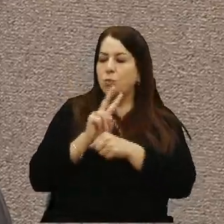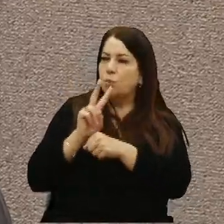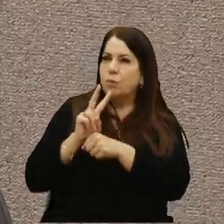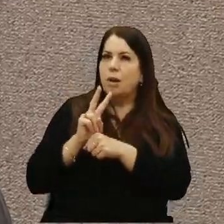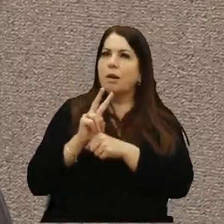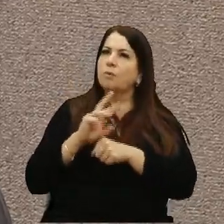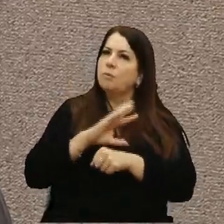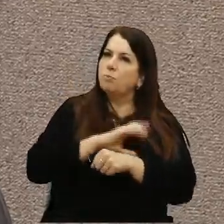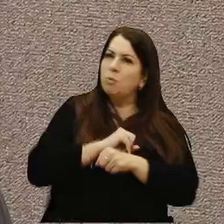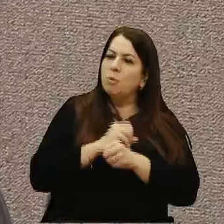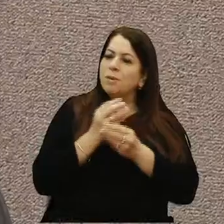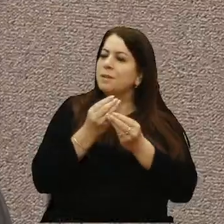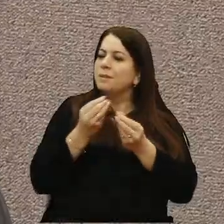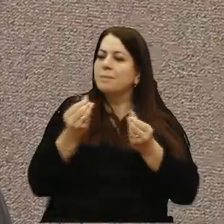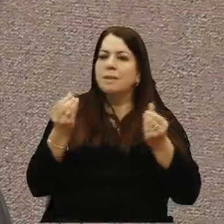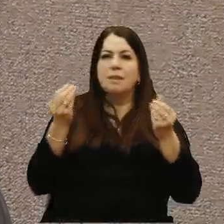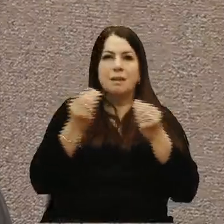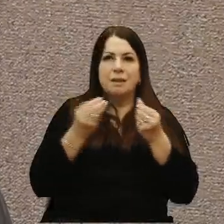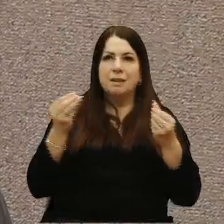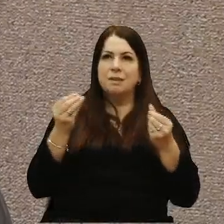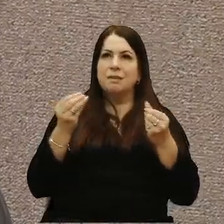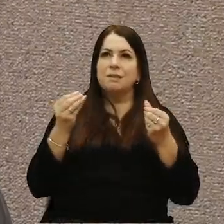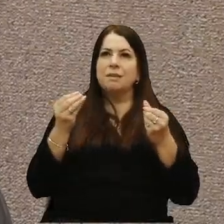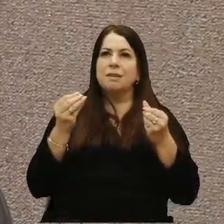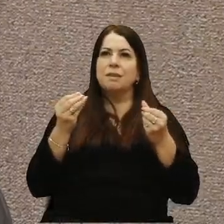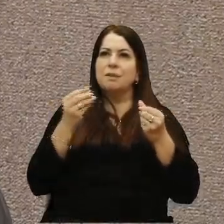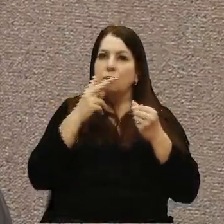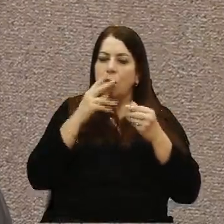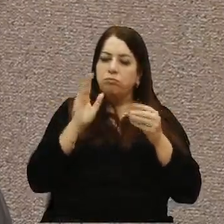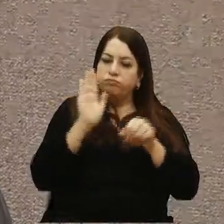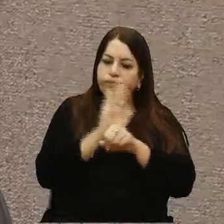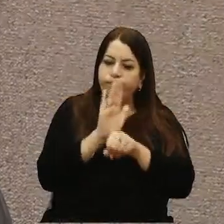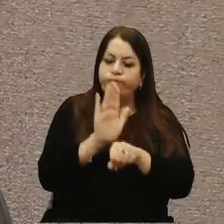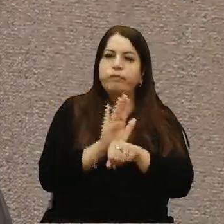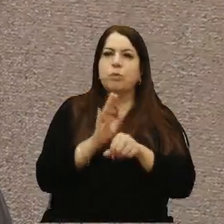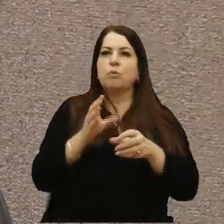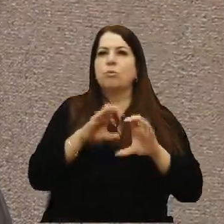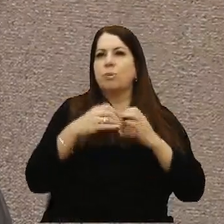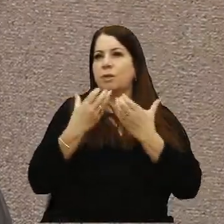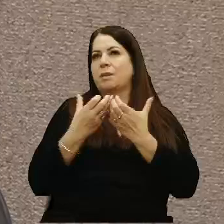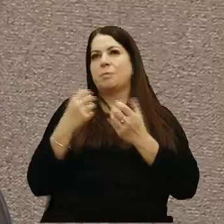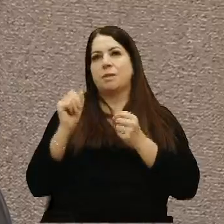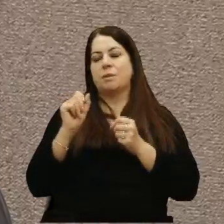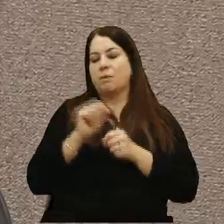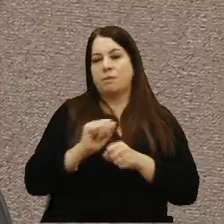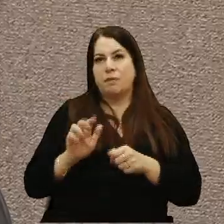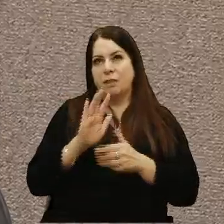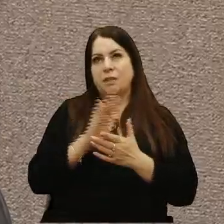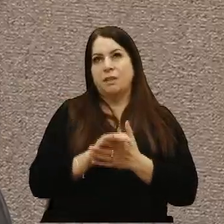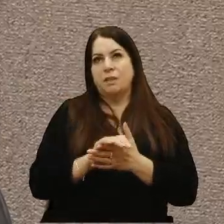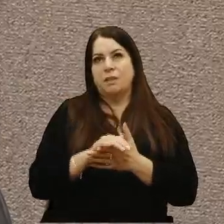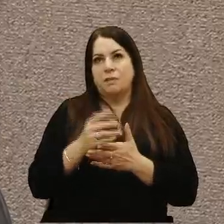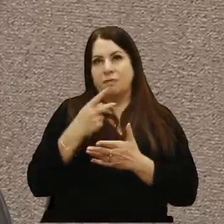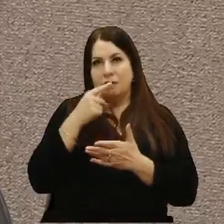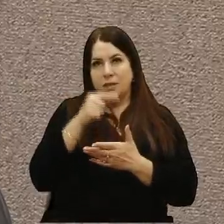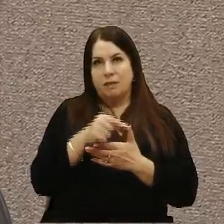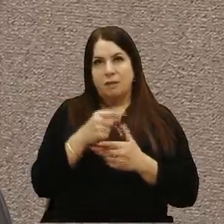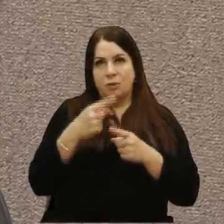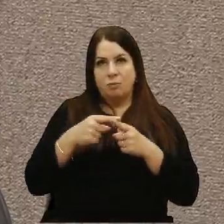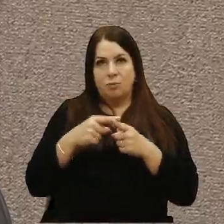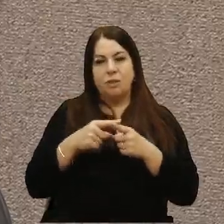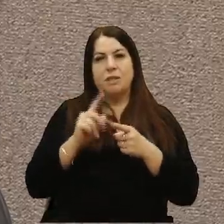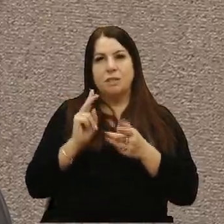esse amor, essa sensibilidade, esse espírito comunitário que a gente precisa sempre absolutamente valorizar. E quero dizer isso porque a